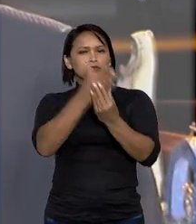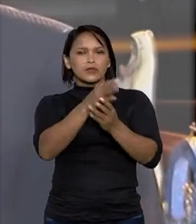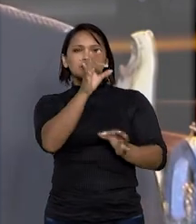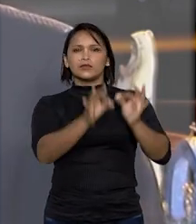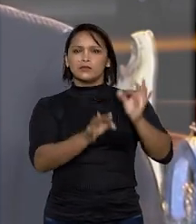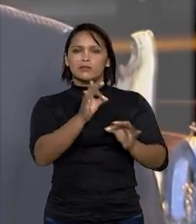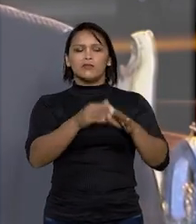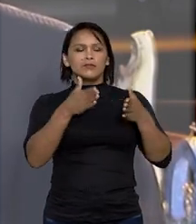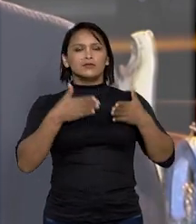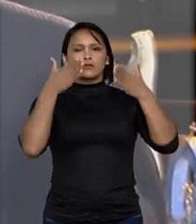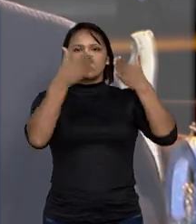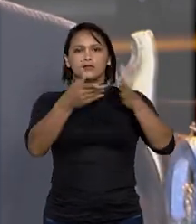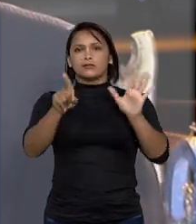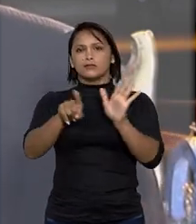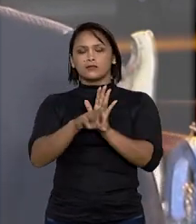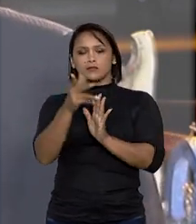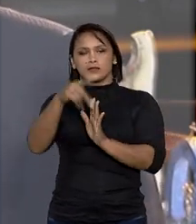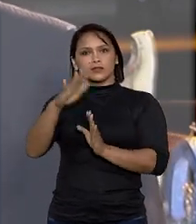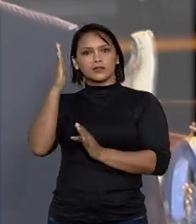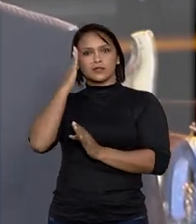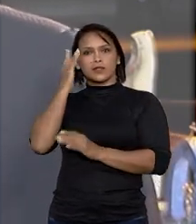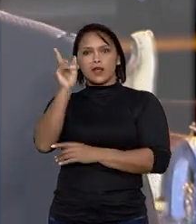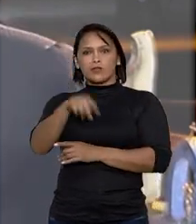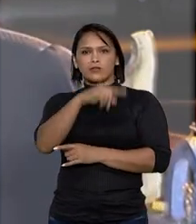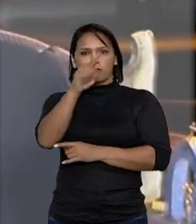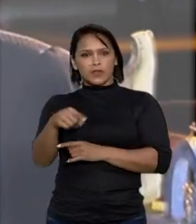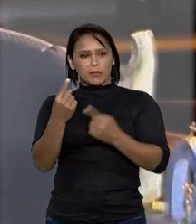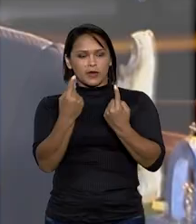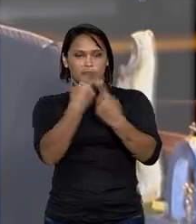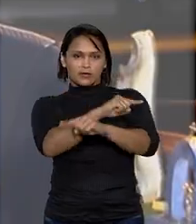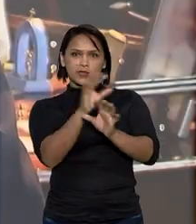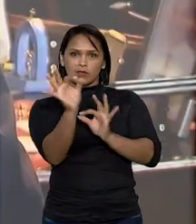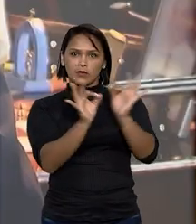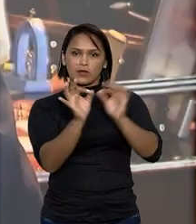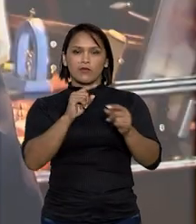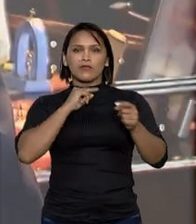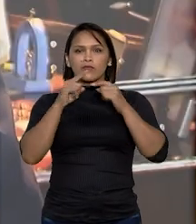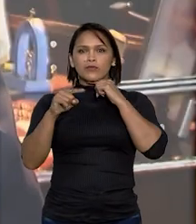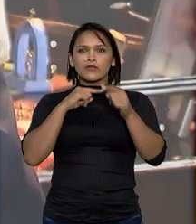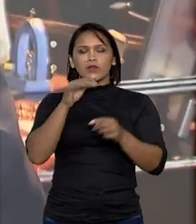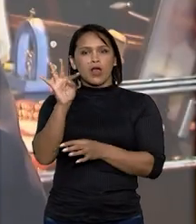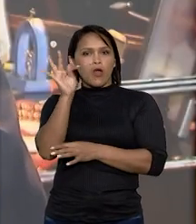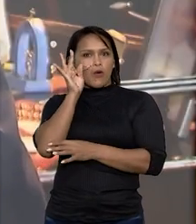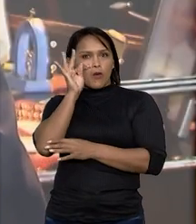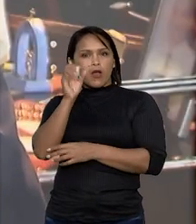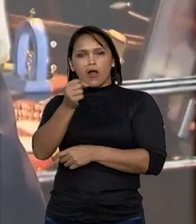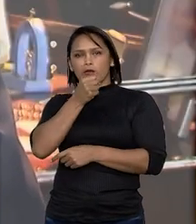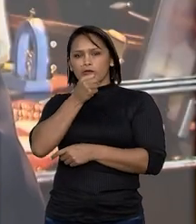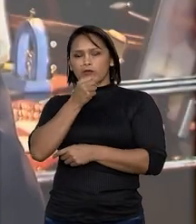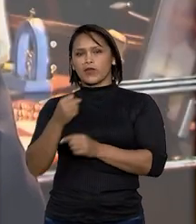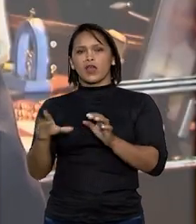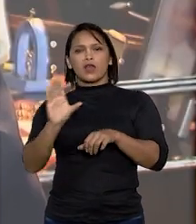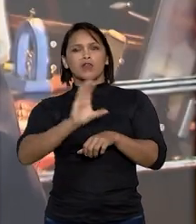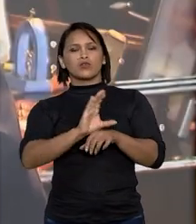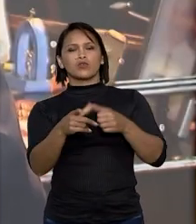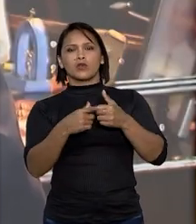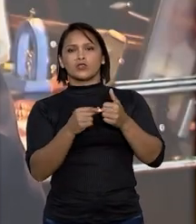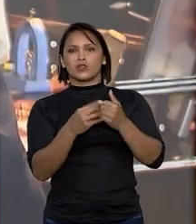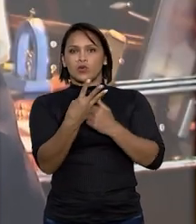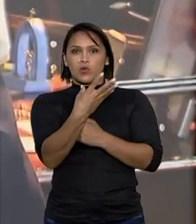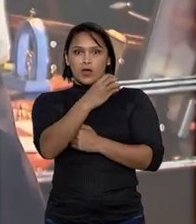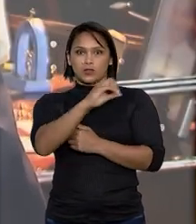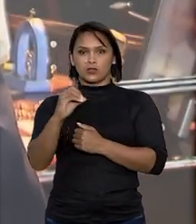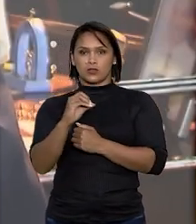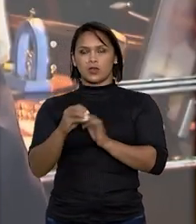do STJ no sentido de que para se reconhecer a nulidade pela inversão da ordem de interrogatório prevista no artigo